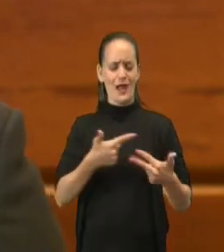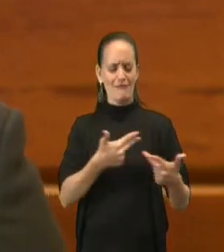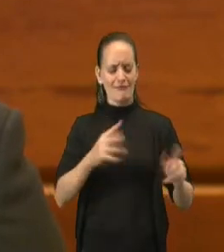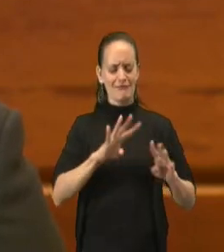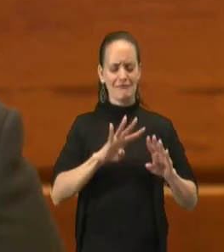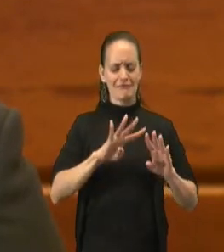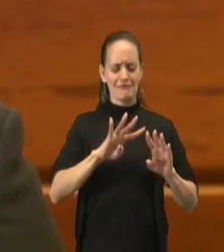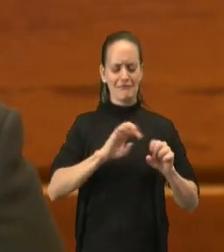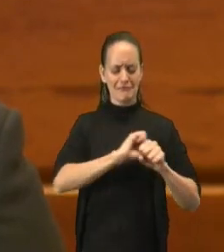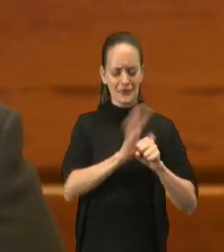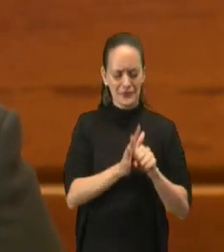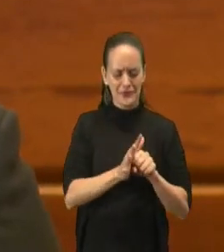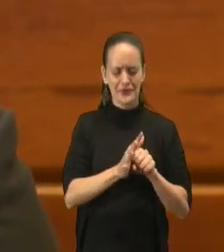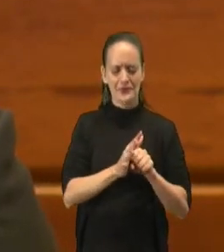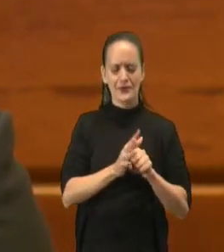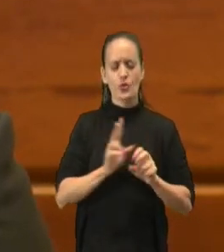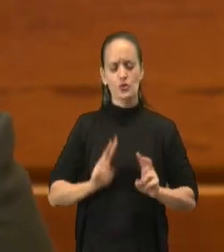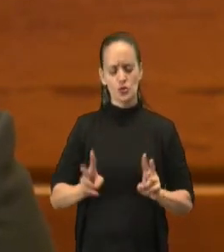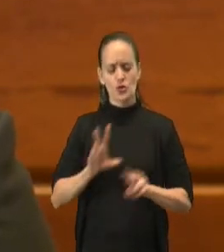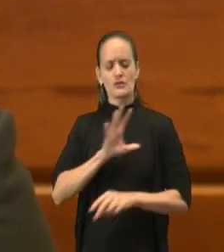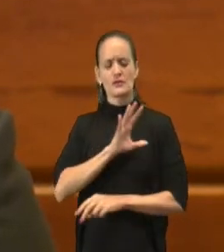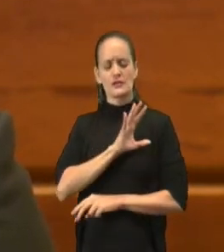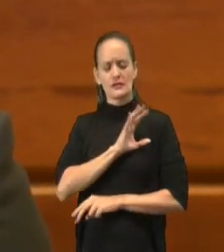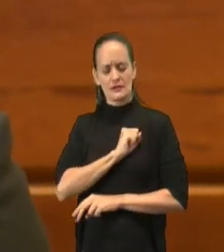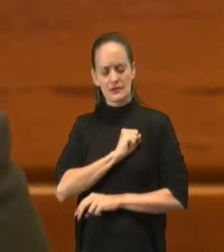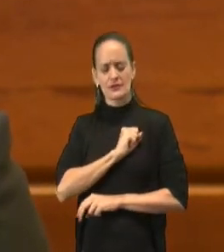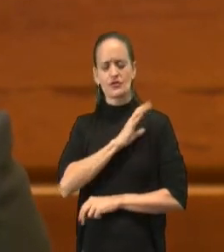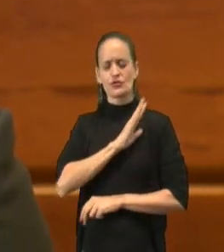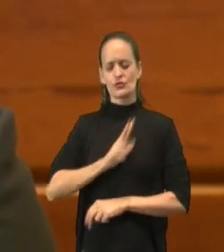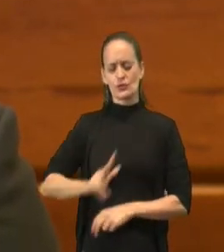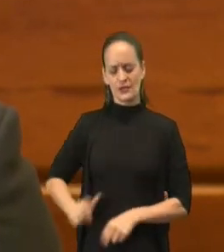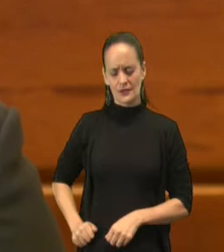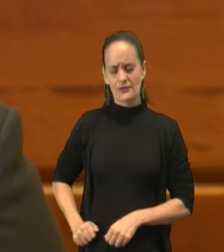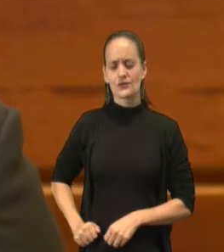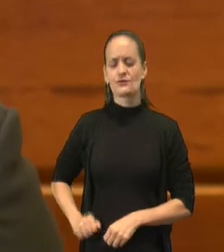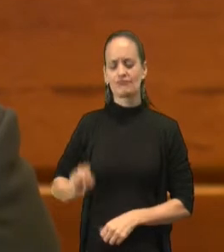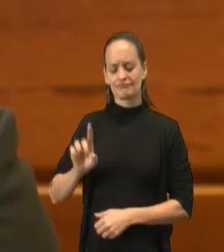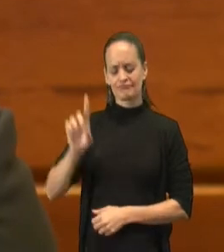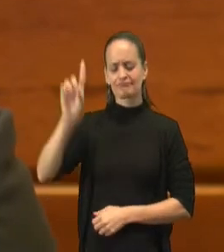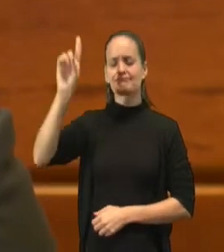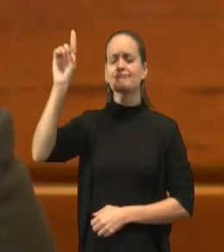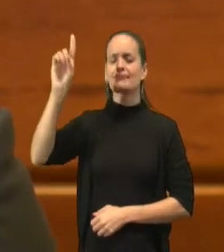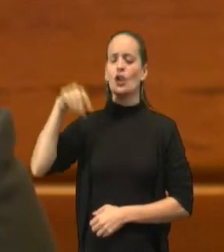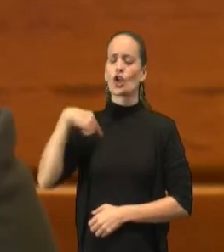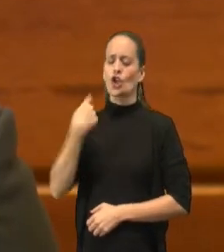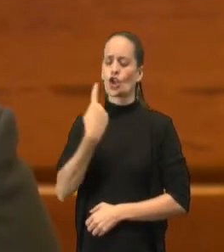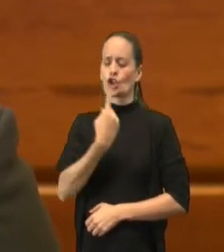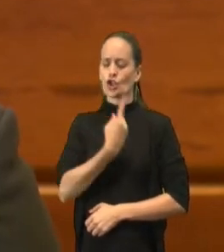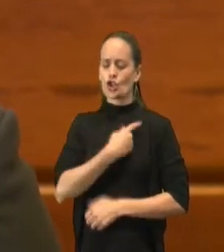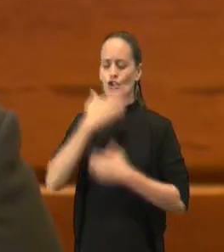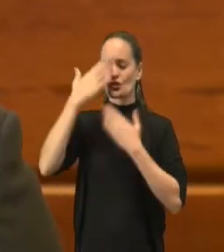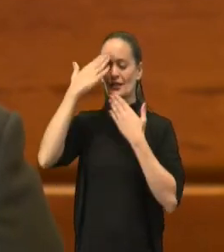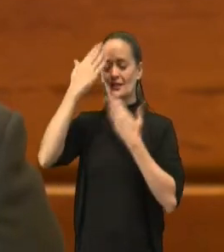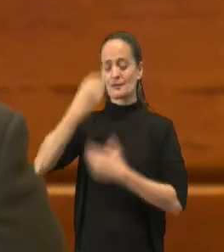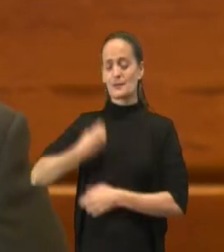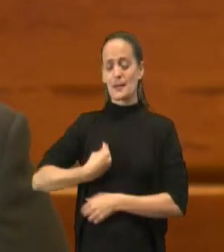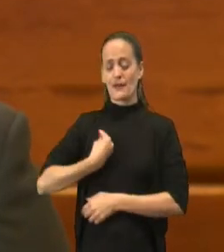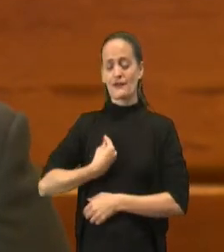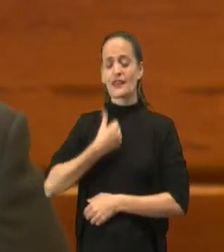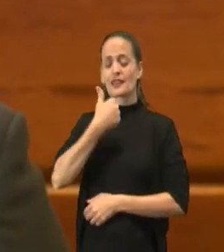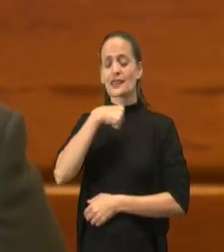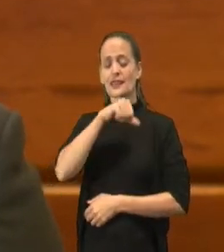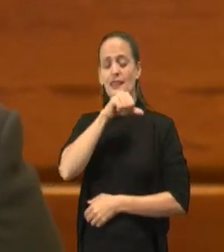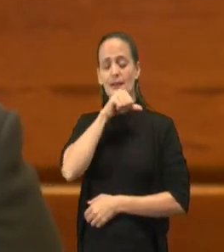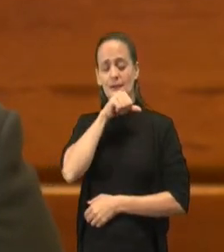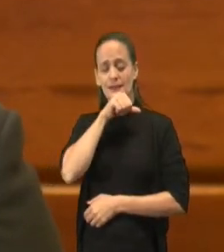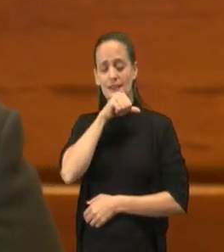amor, Senhor, nós te servimos, nós te adoramos. Nós te agradecemos, Senhor, pela vida das mães. Eu te agradeço,